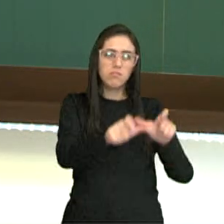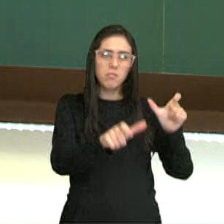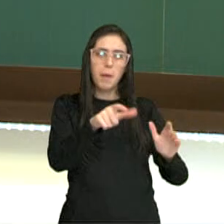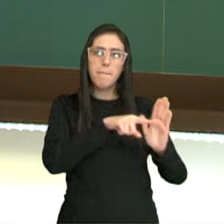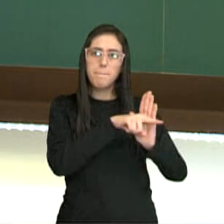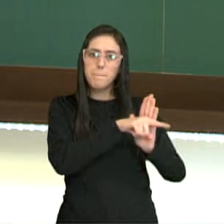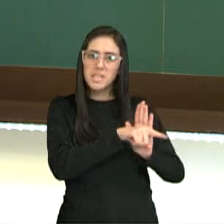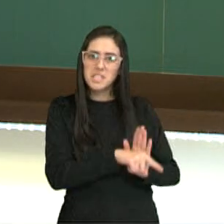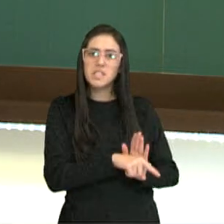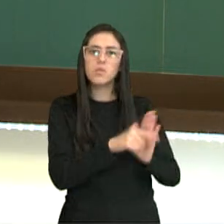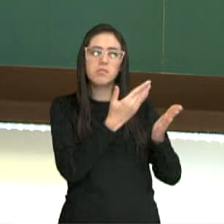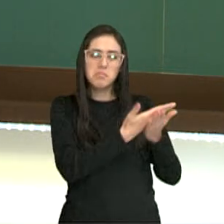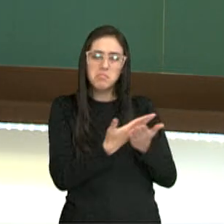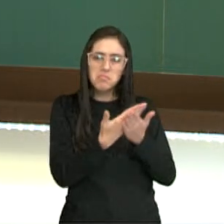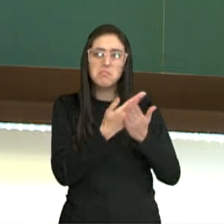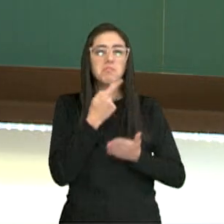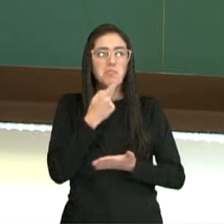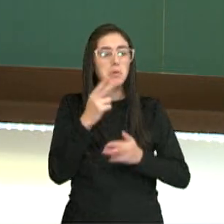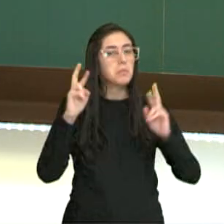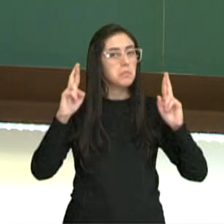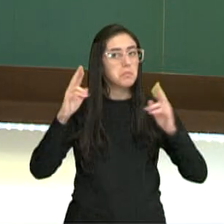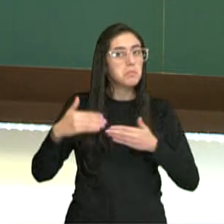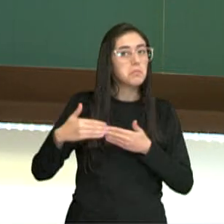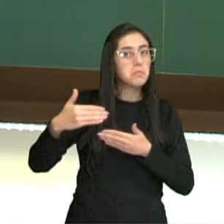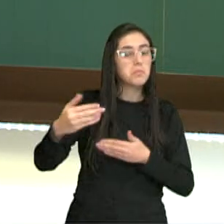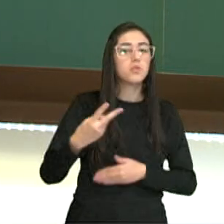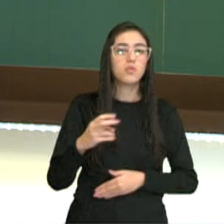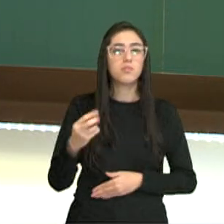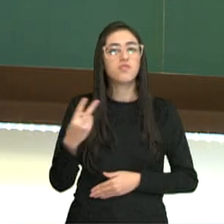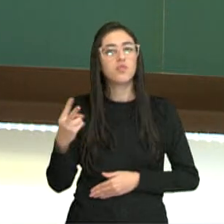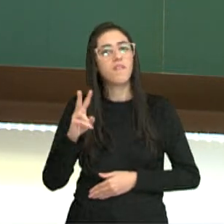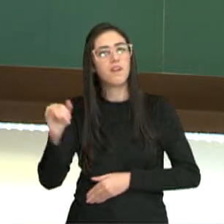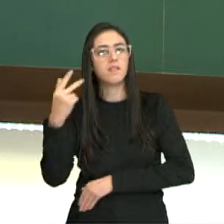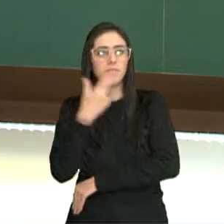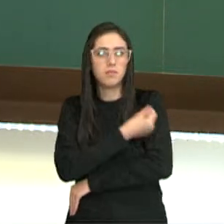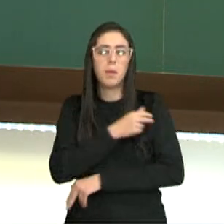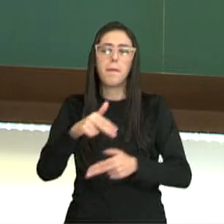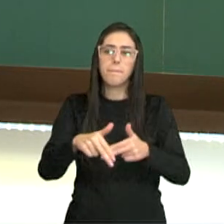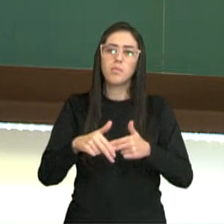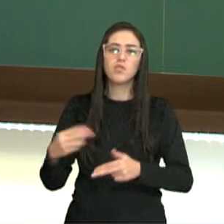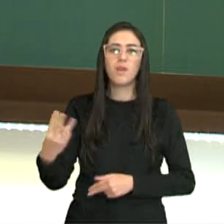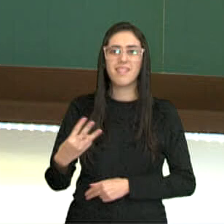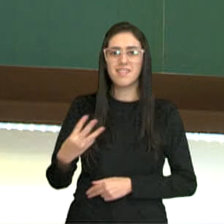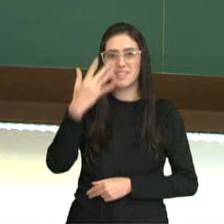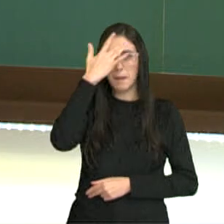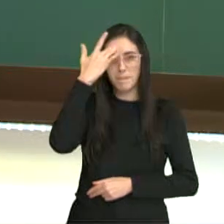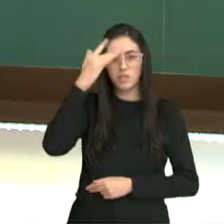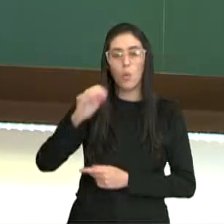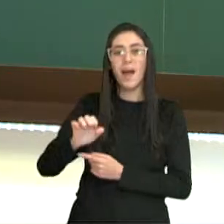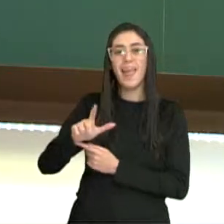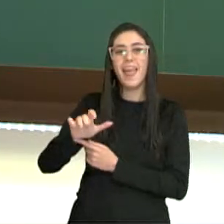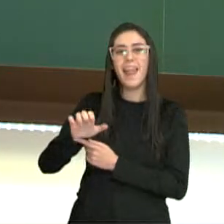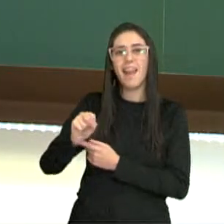pesquisadores estimam que até 2022, eles. Por isso, terceira pessoa, eles, ok?